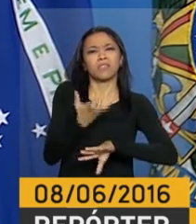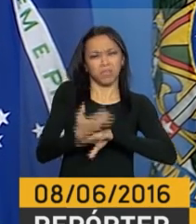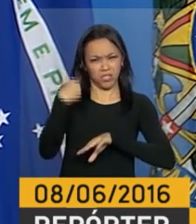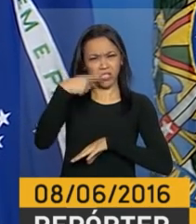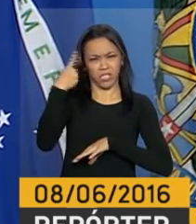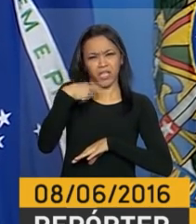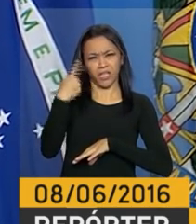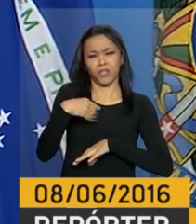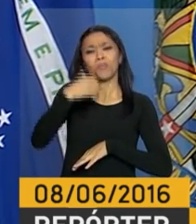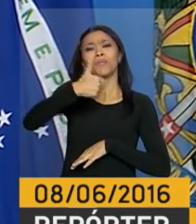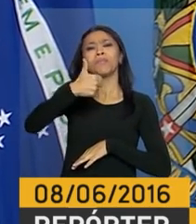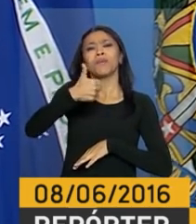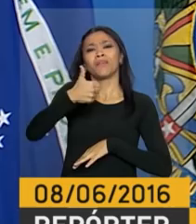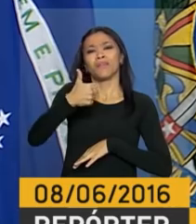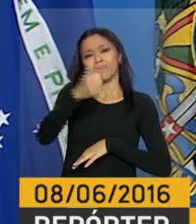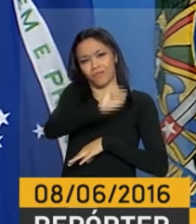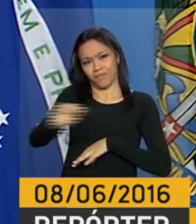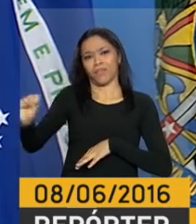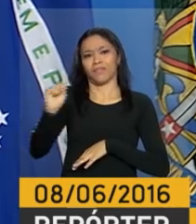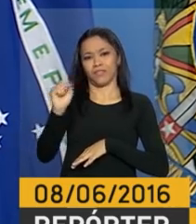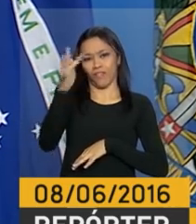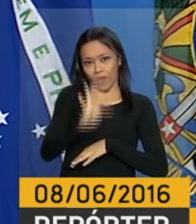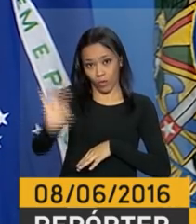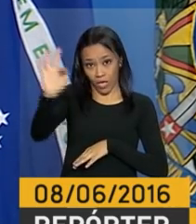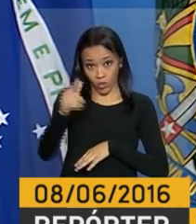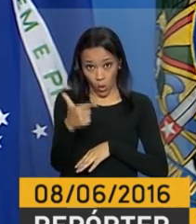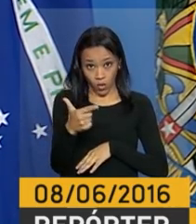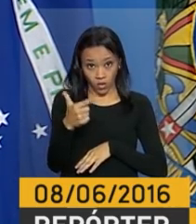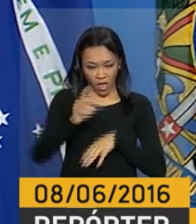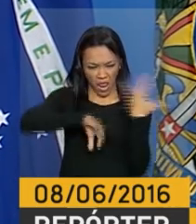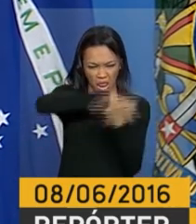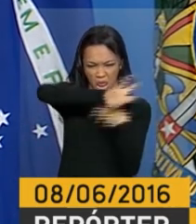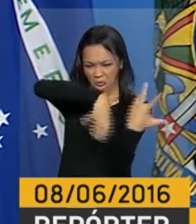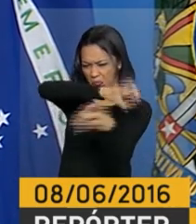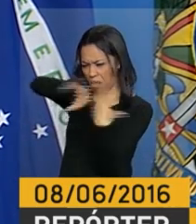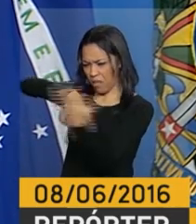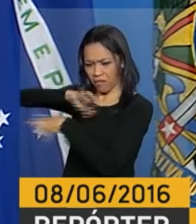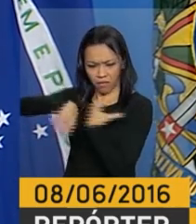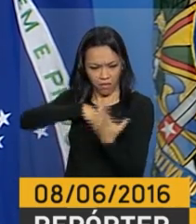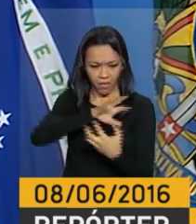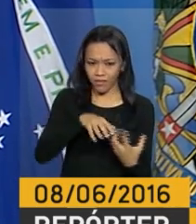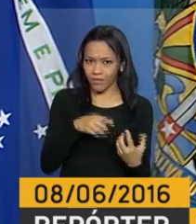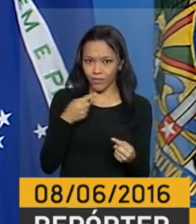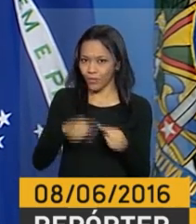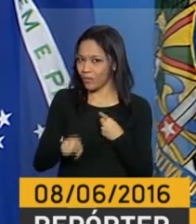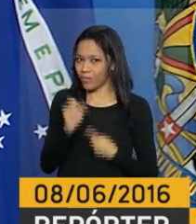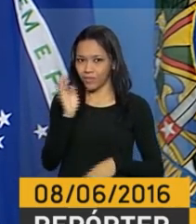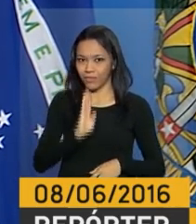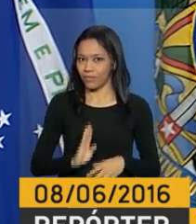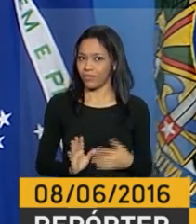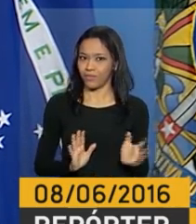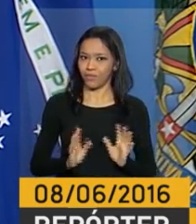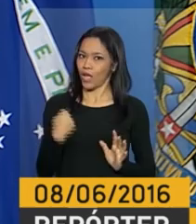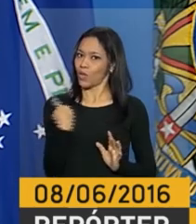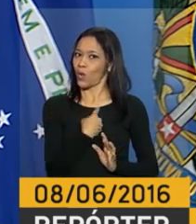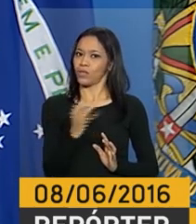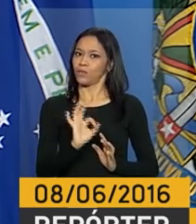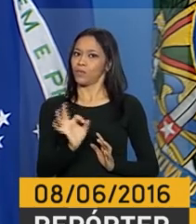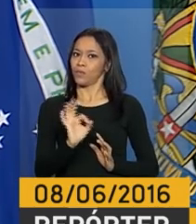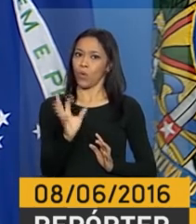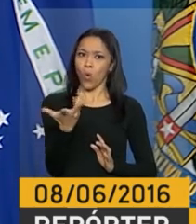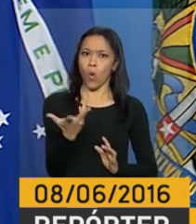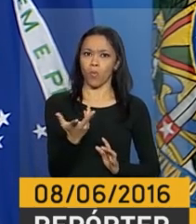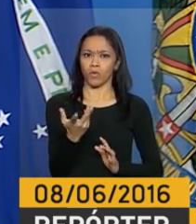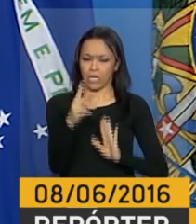primeiro ano da faculdade diz olha a desor ordem é a ordem que não nos convém simplesmente isso como é que você tem a